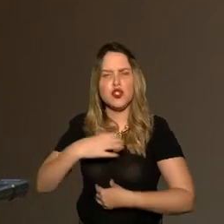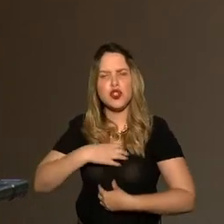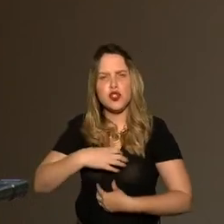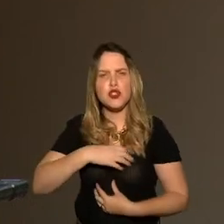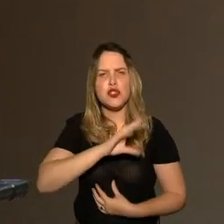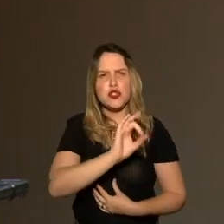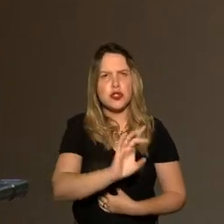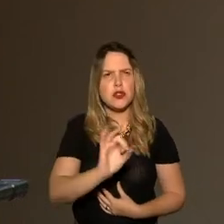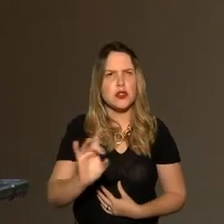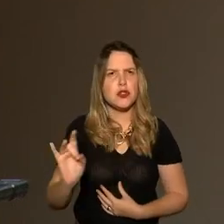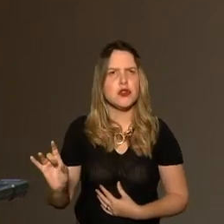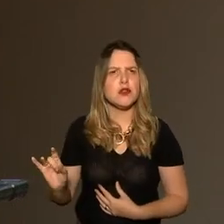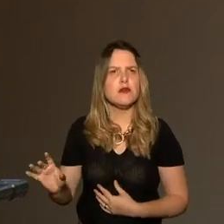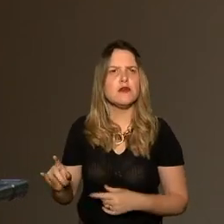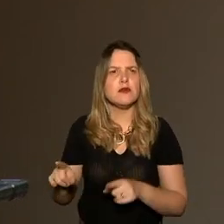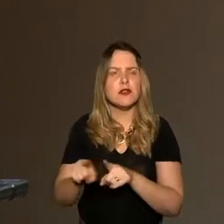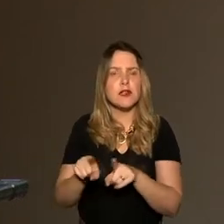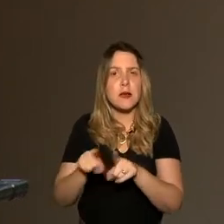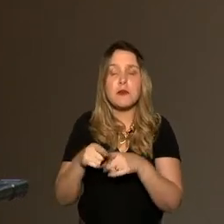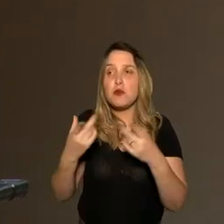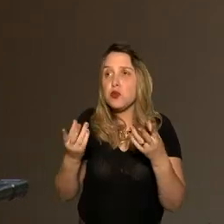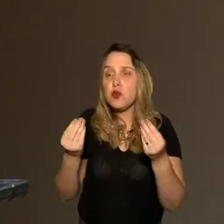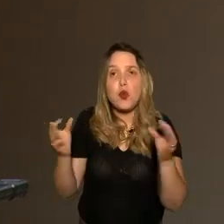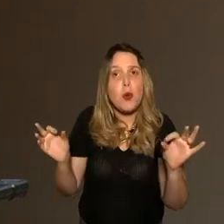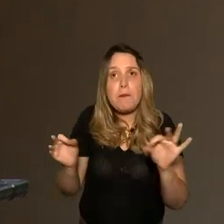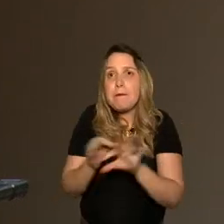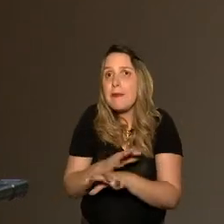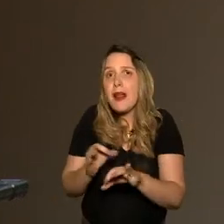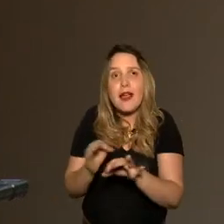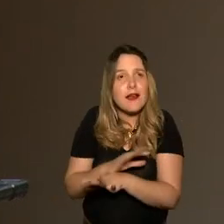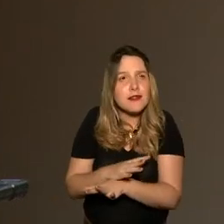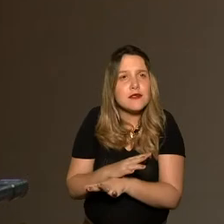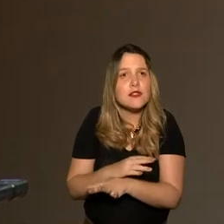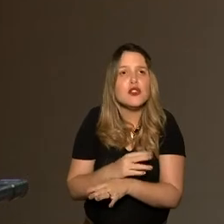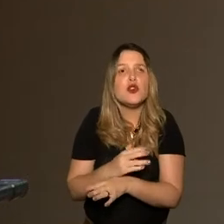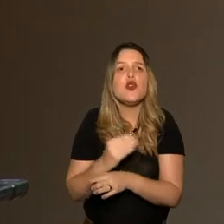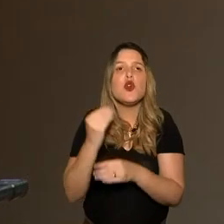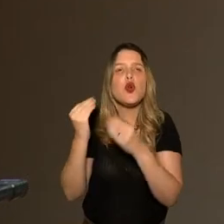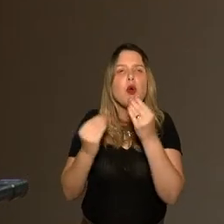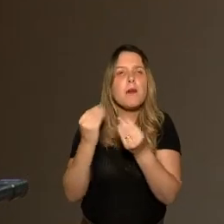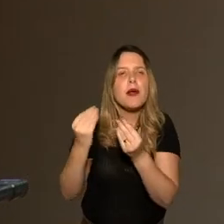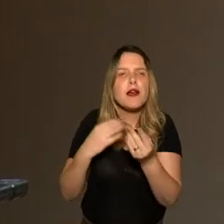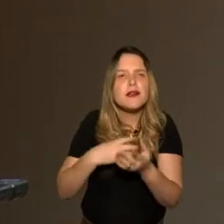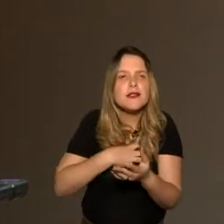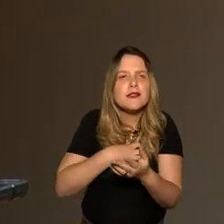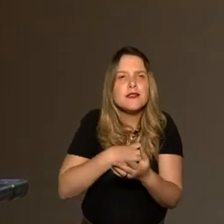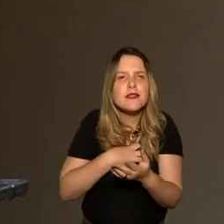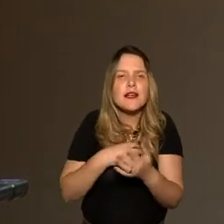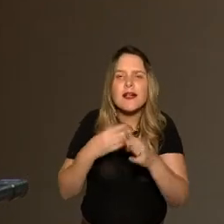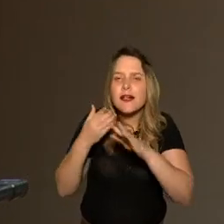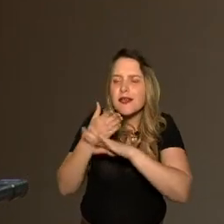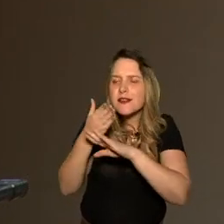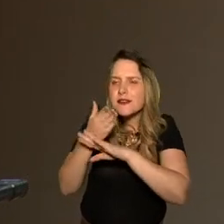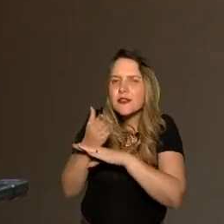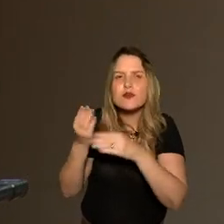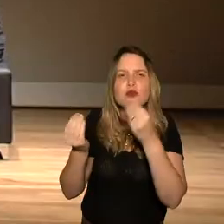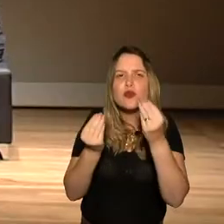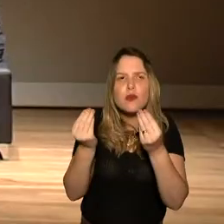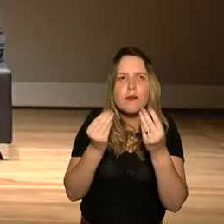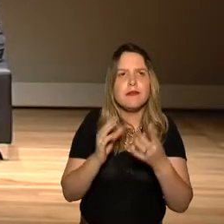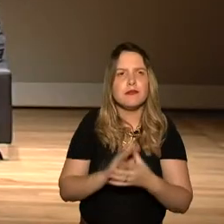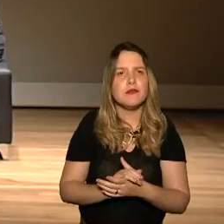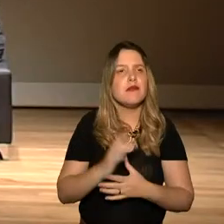estímulos a questões complexas da sociedade e como é que a gente acessa tudo isso né